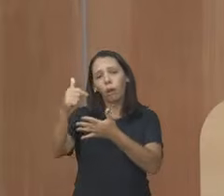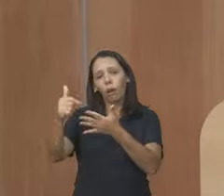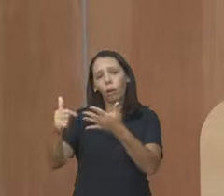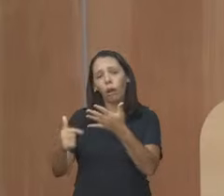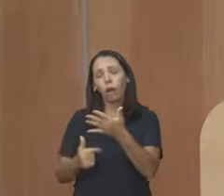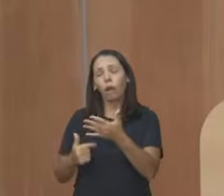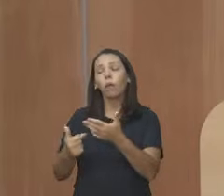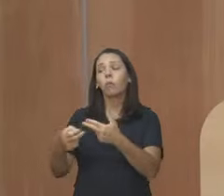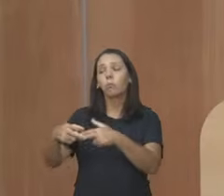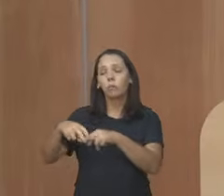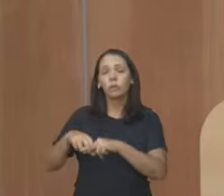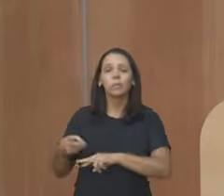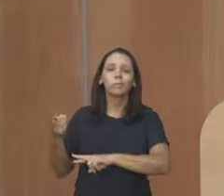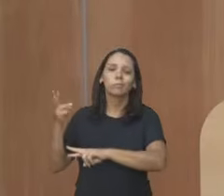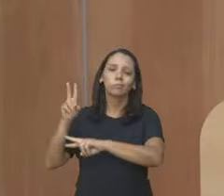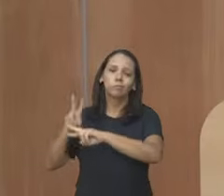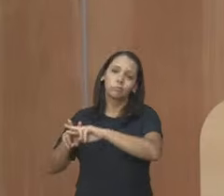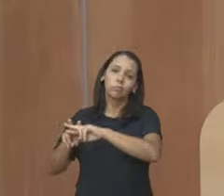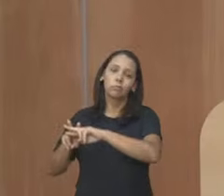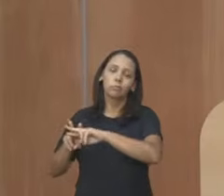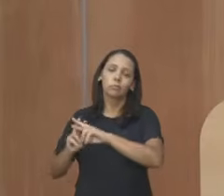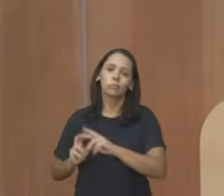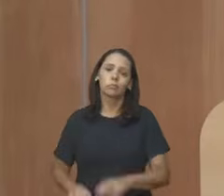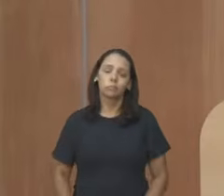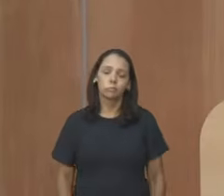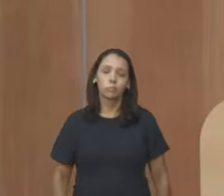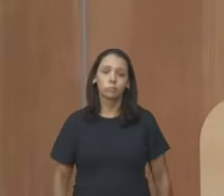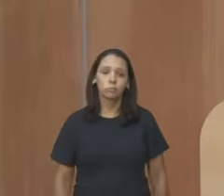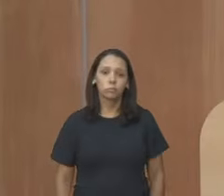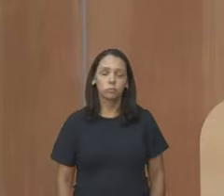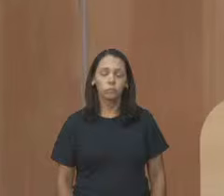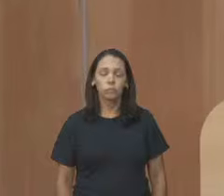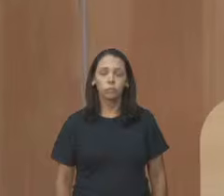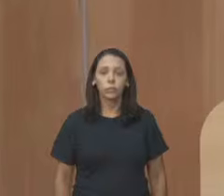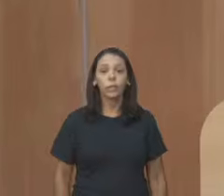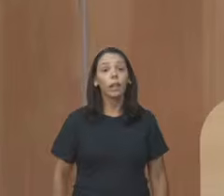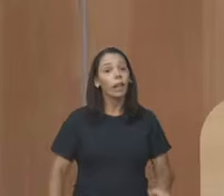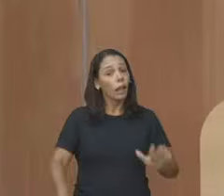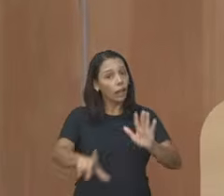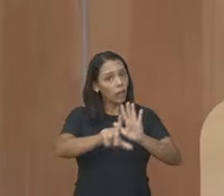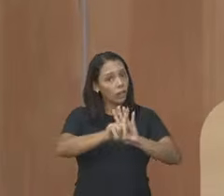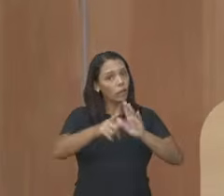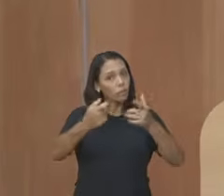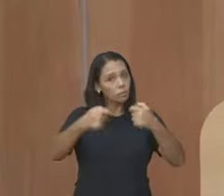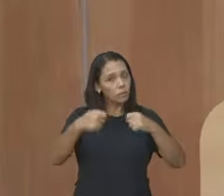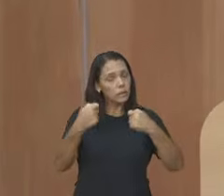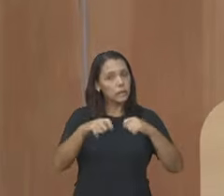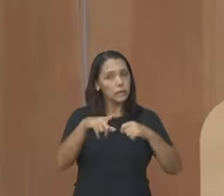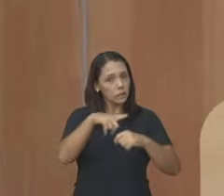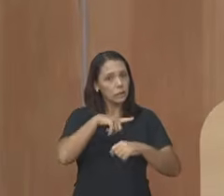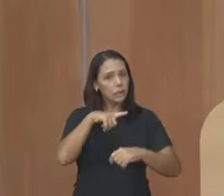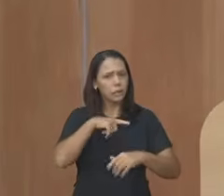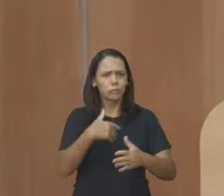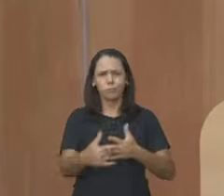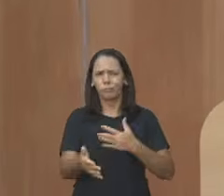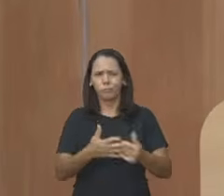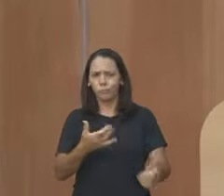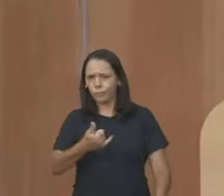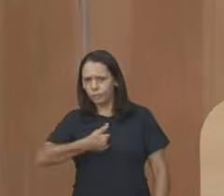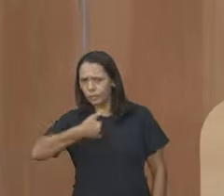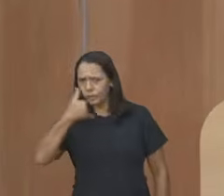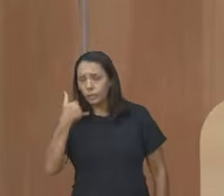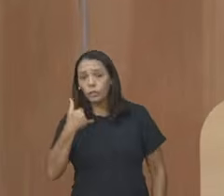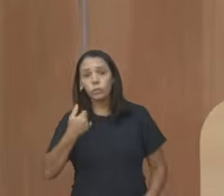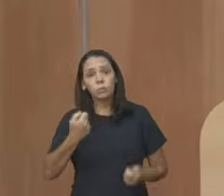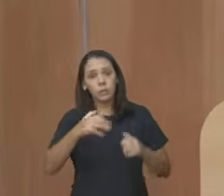cumprido. Eu digo que a lei, ela tem que funcionar. A lei tem que funcionar, não importa a idade. Nós temos